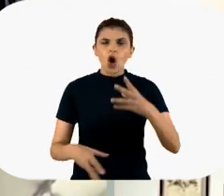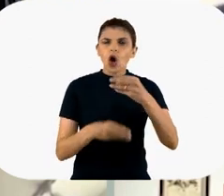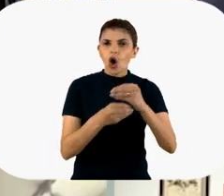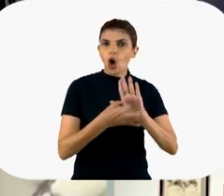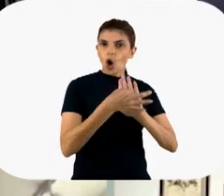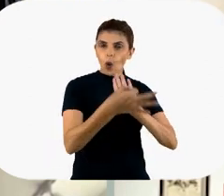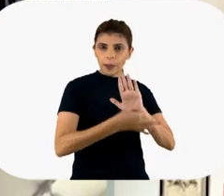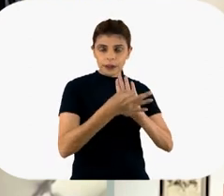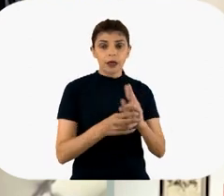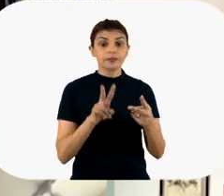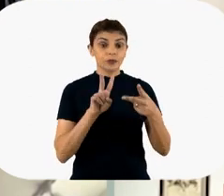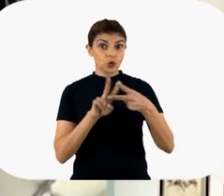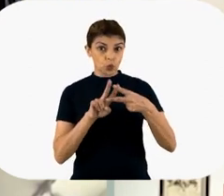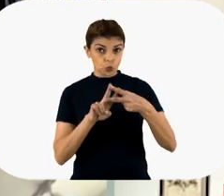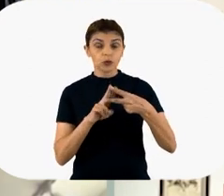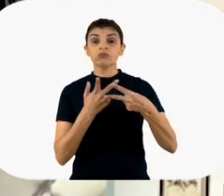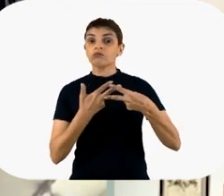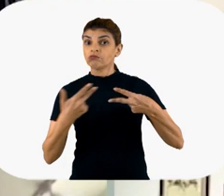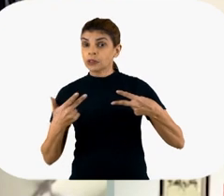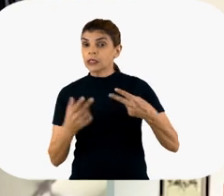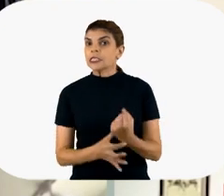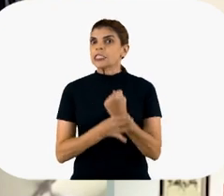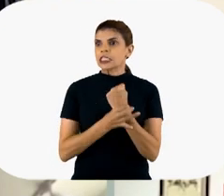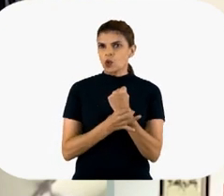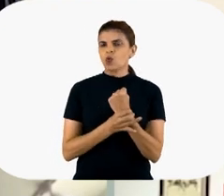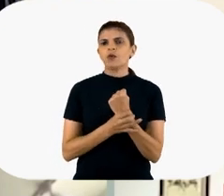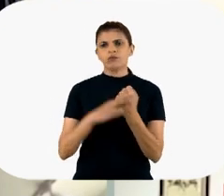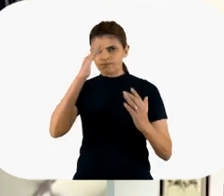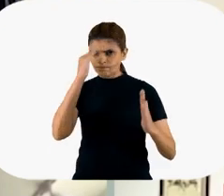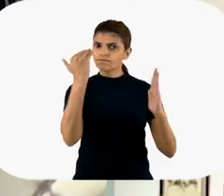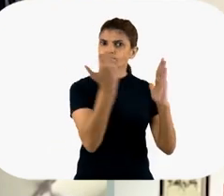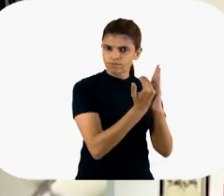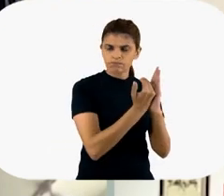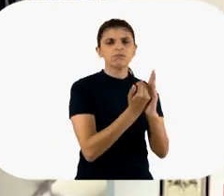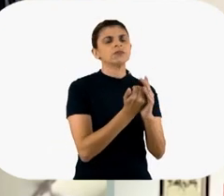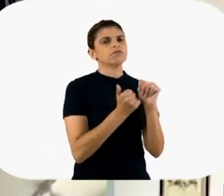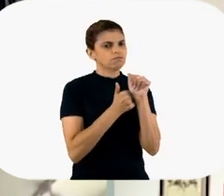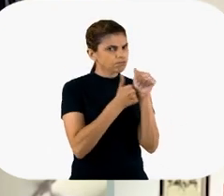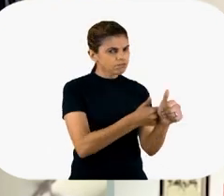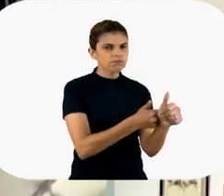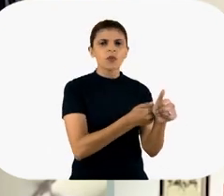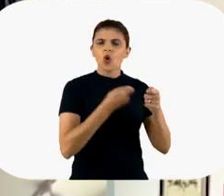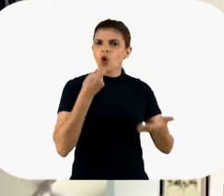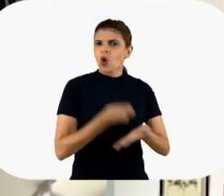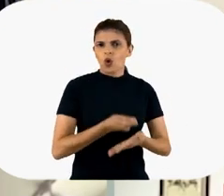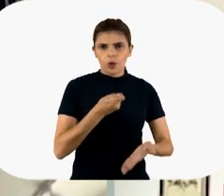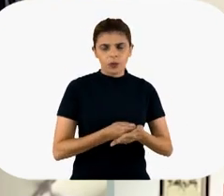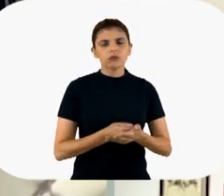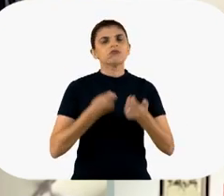duas opções seguras que a gente não está lançando mão. Então, só